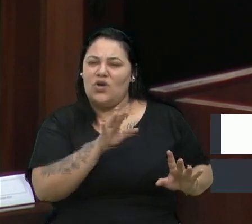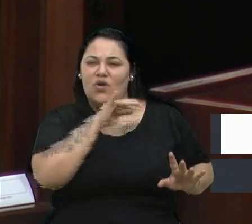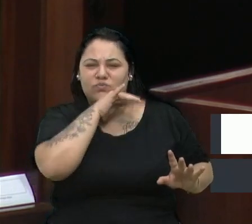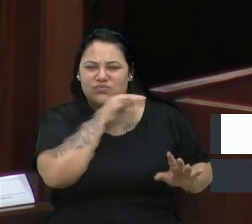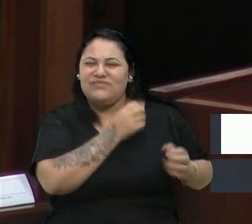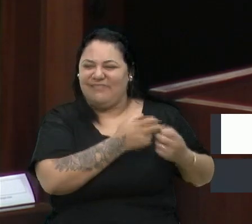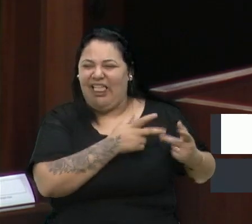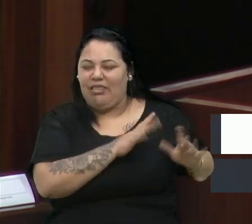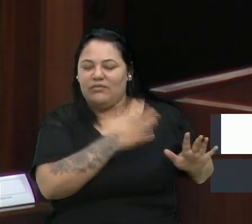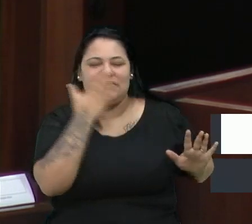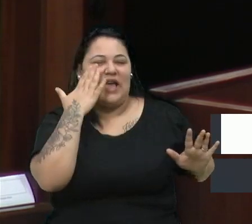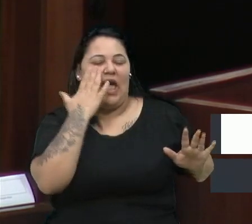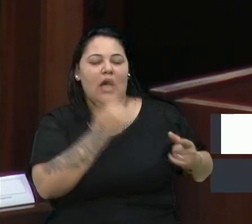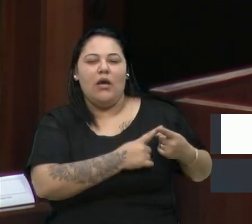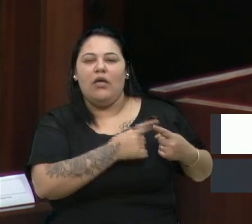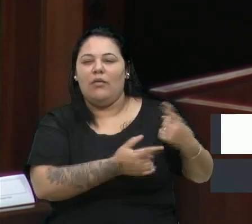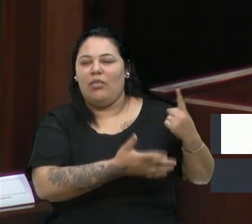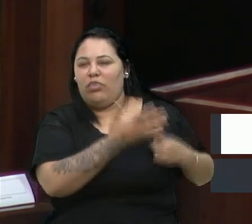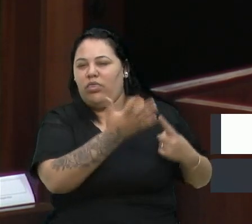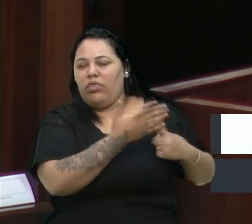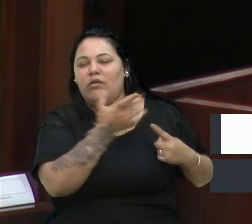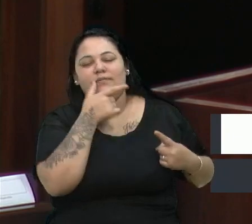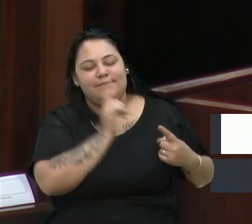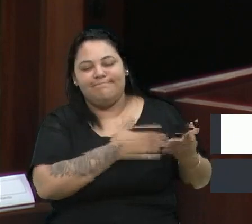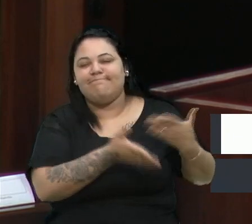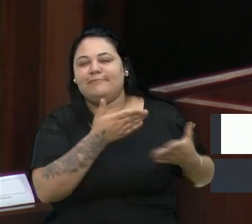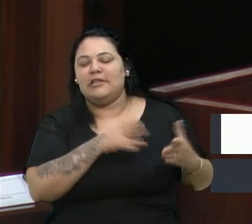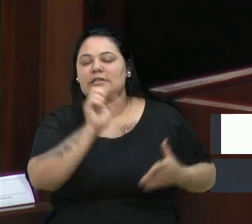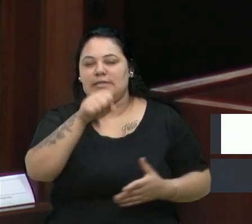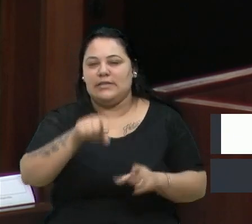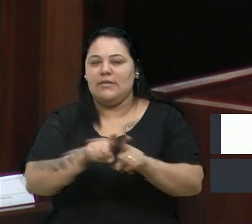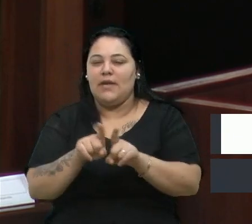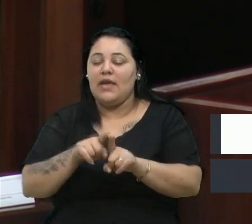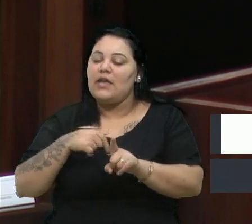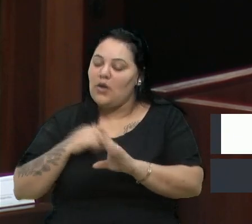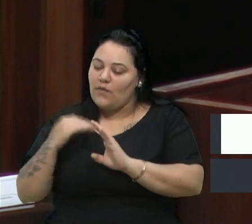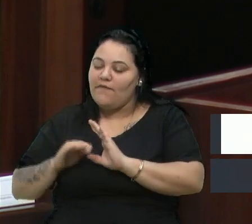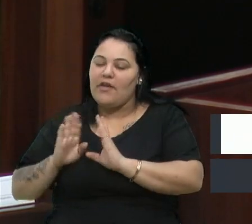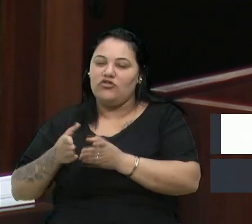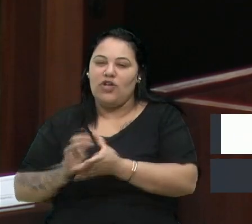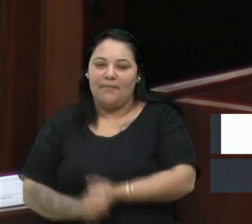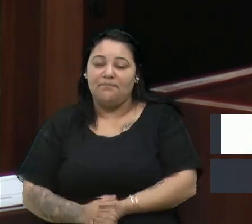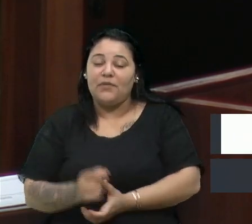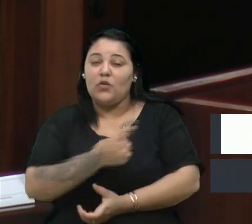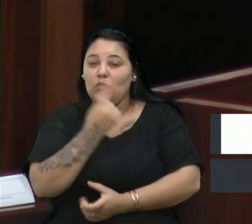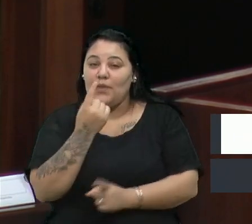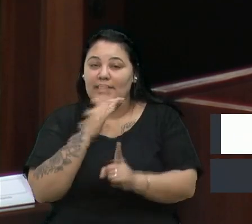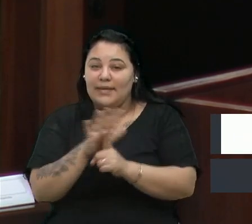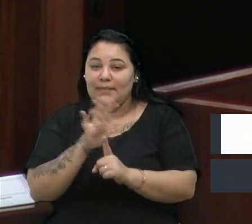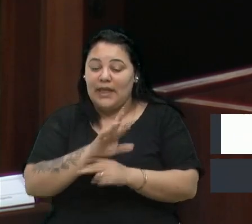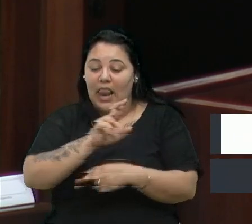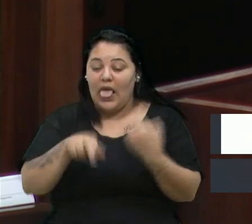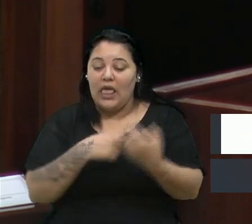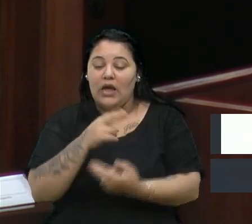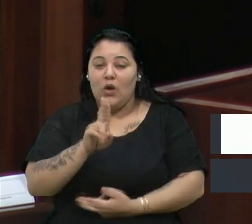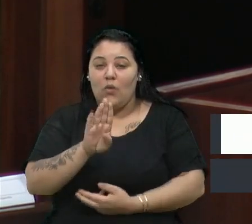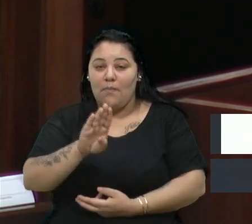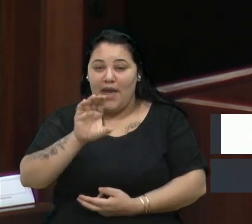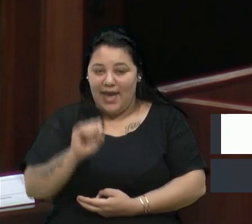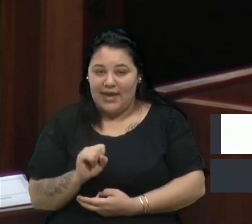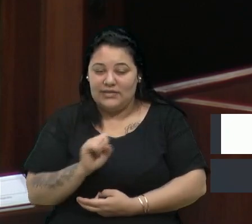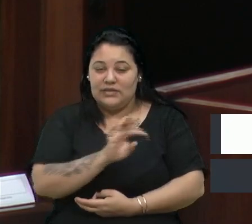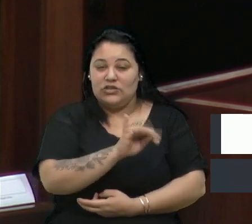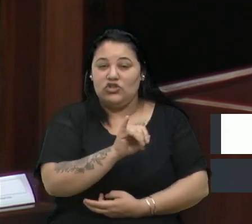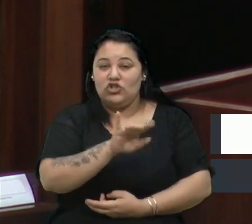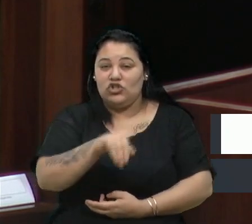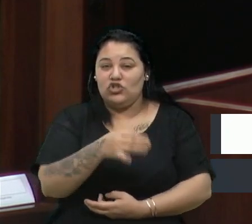porque algumas demandas foram atendidas, que eu mandei. Uma delas, a questão das UBSs do Tijuca, o estacionamento